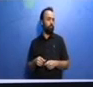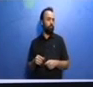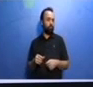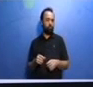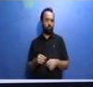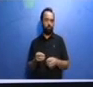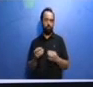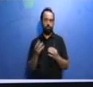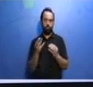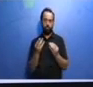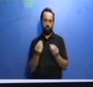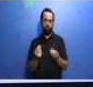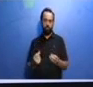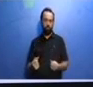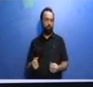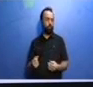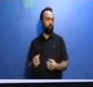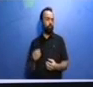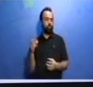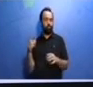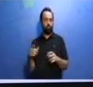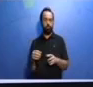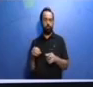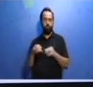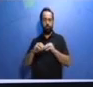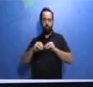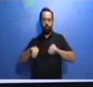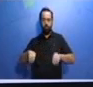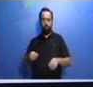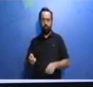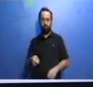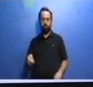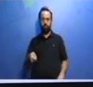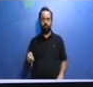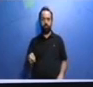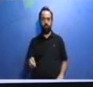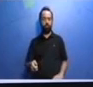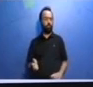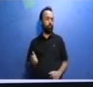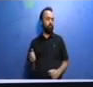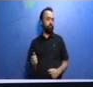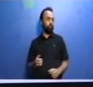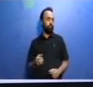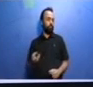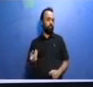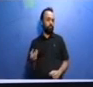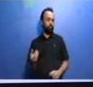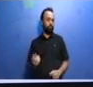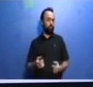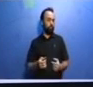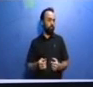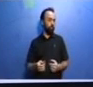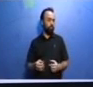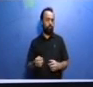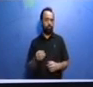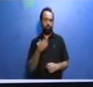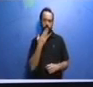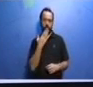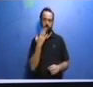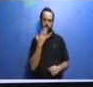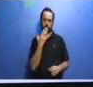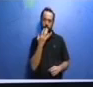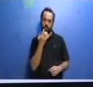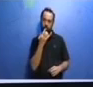ser transformado em cinzas. Temos aqui um ovo que foi frito, que possui aparência e sabor diferente